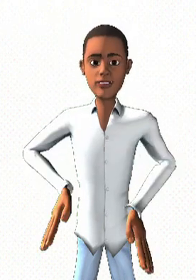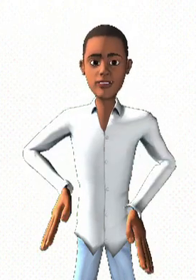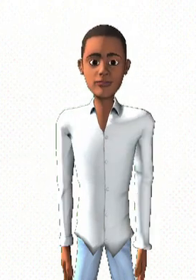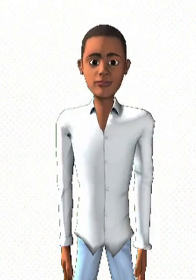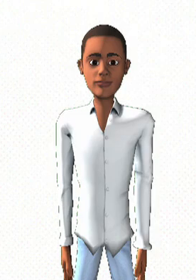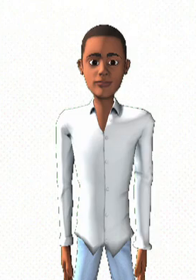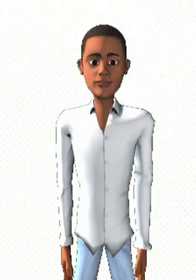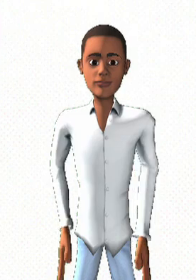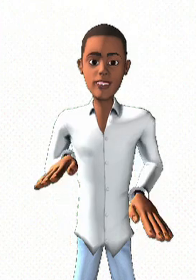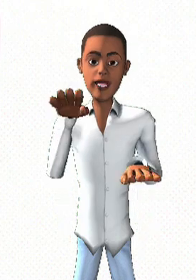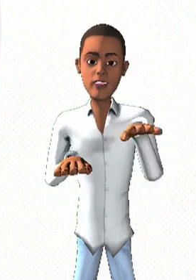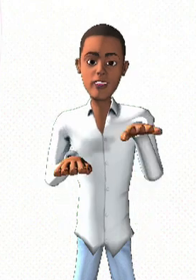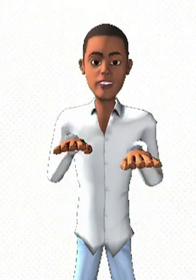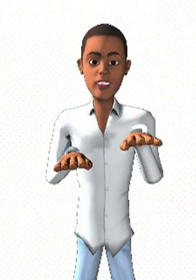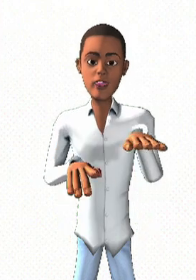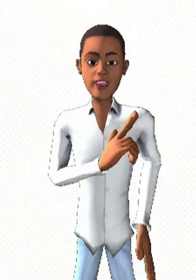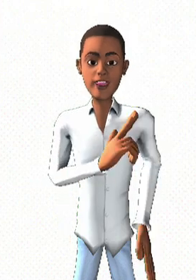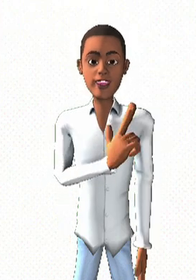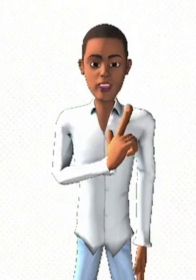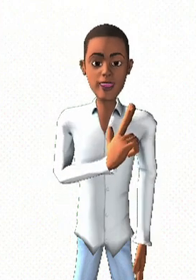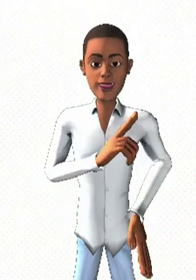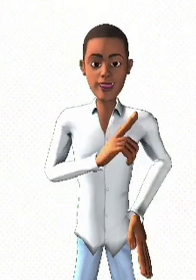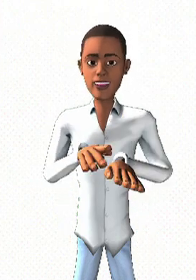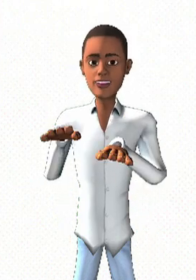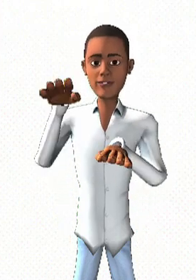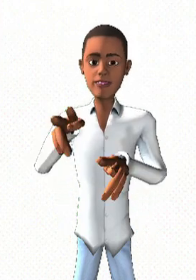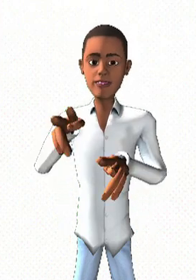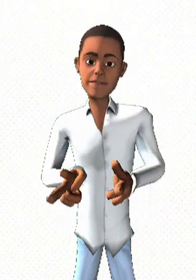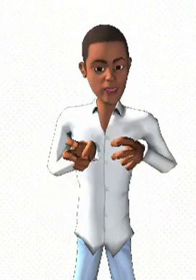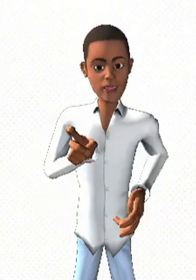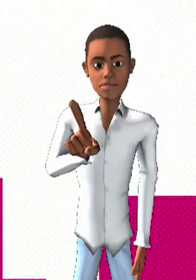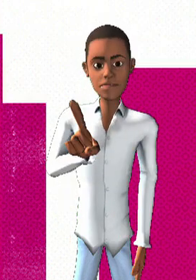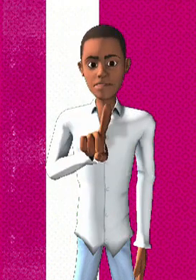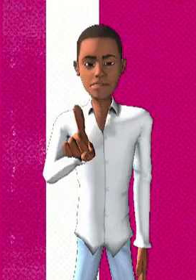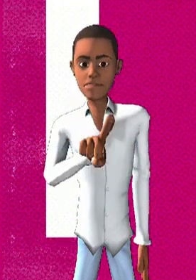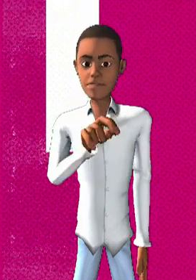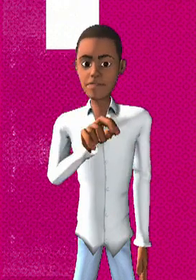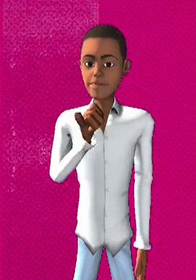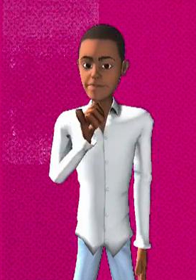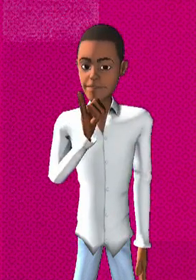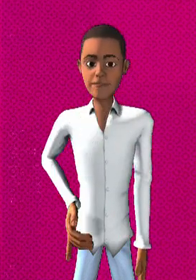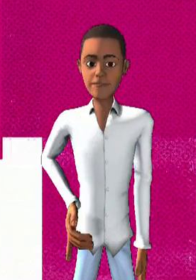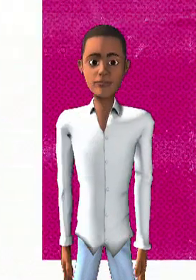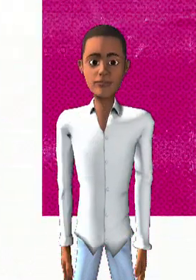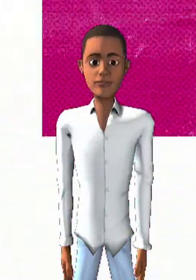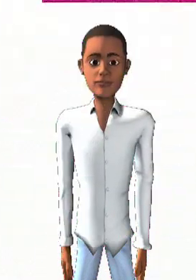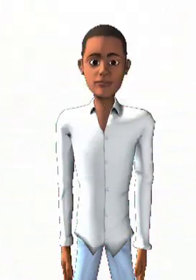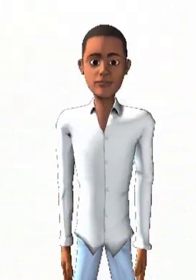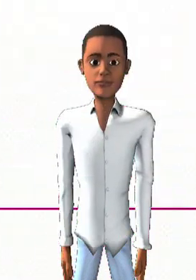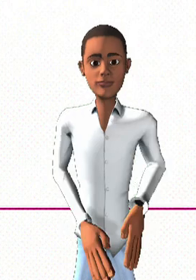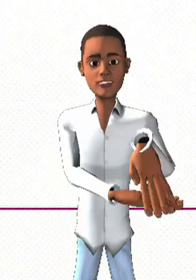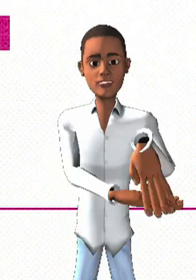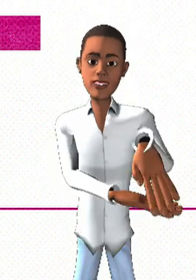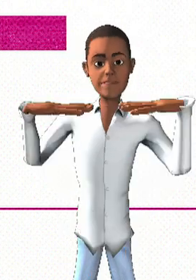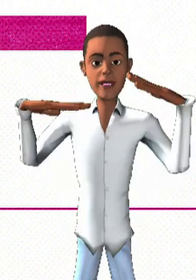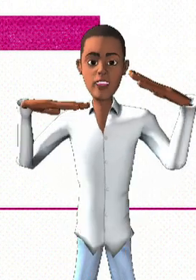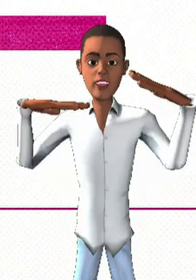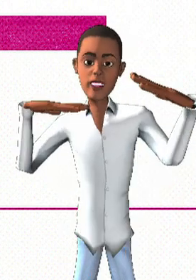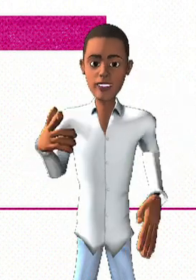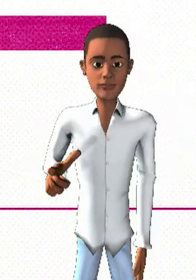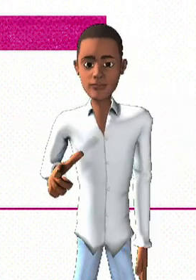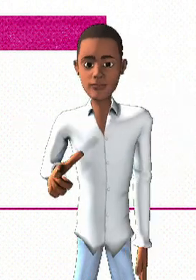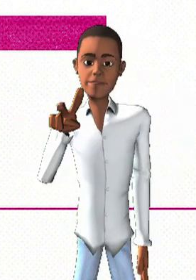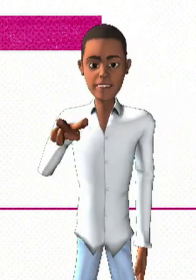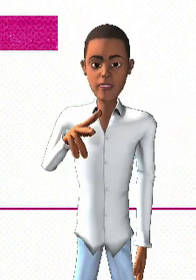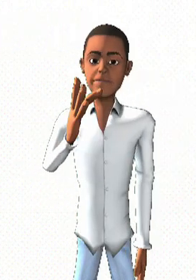vantajosa. Muitas vezes usufruem de privilégios sem se darem conta disso, como poder sair na rua